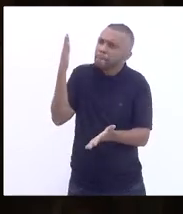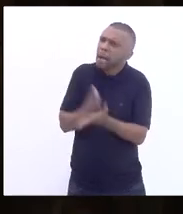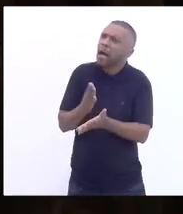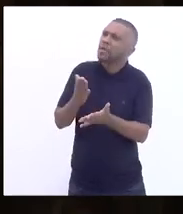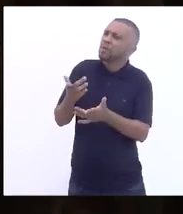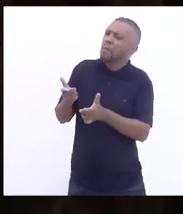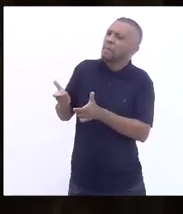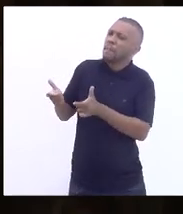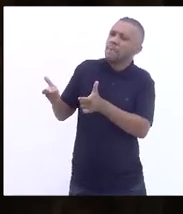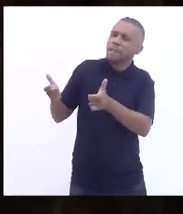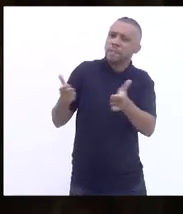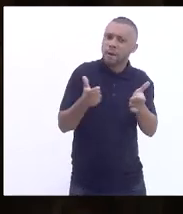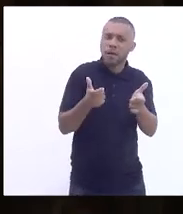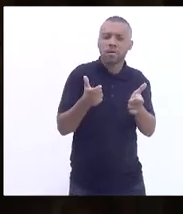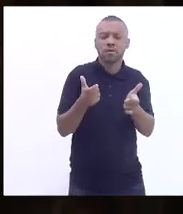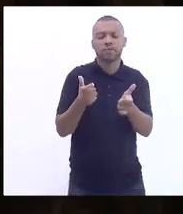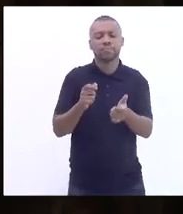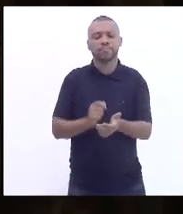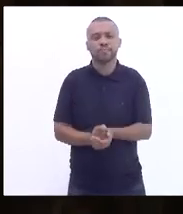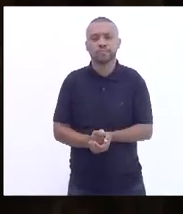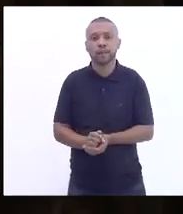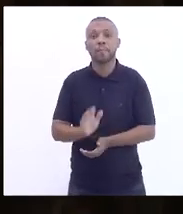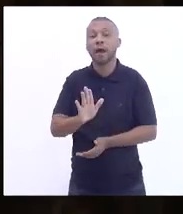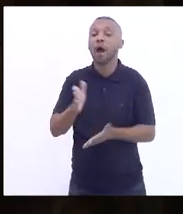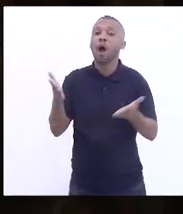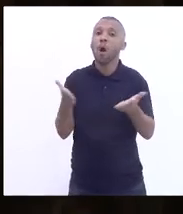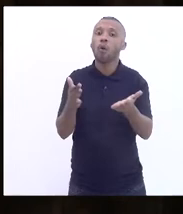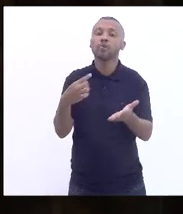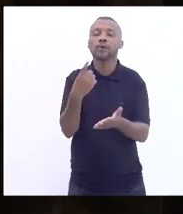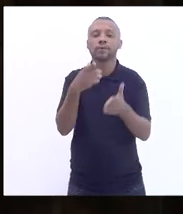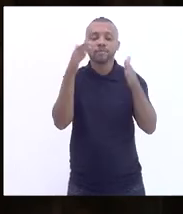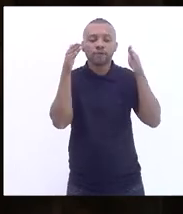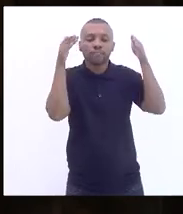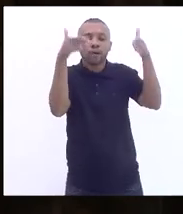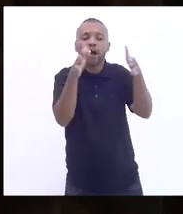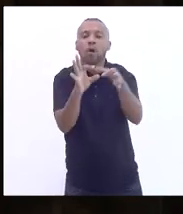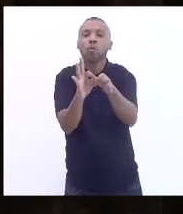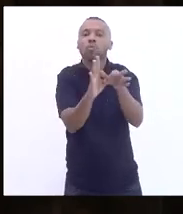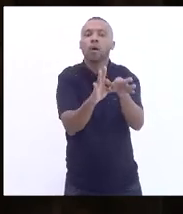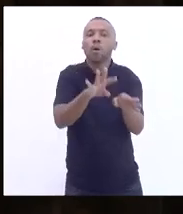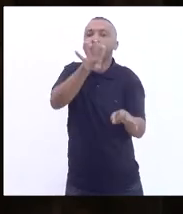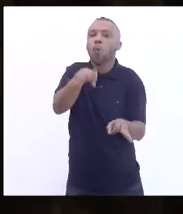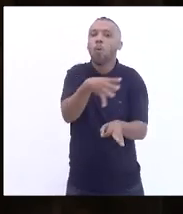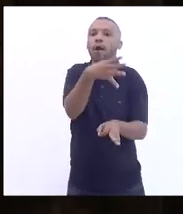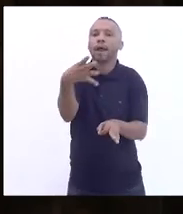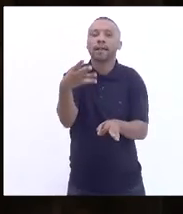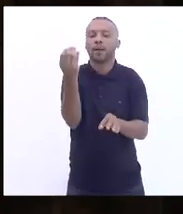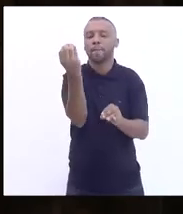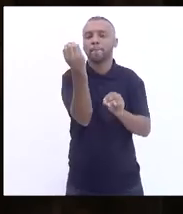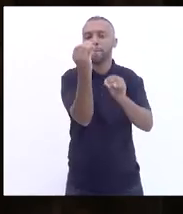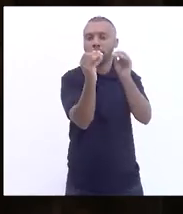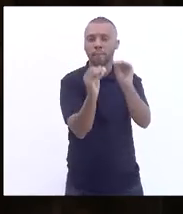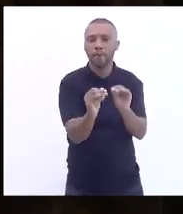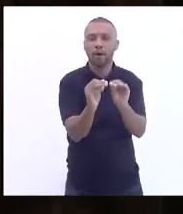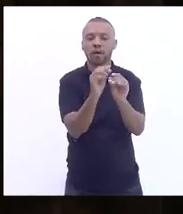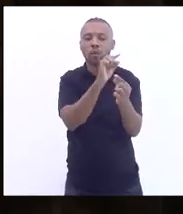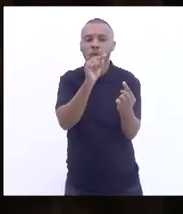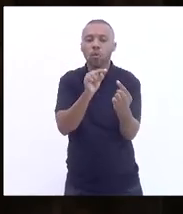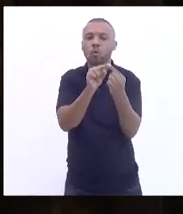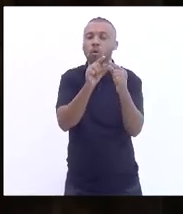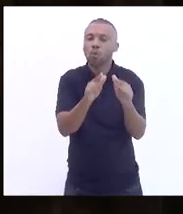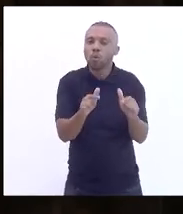né um tempo né mas eu acho que hoje a gente deve unificar aí os calendários e rumar